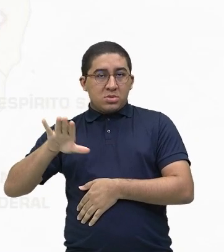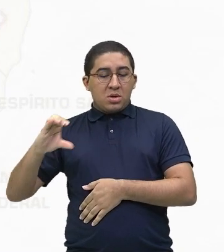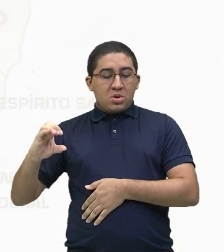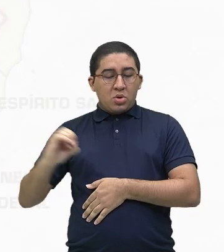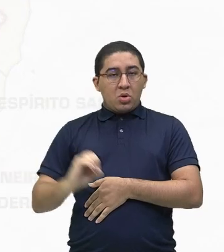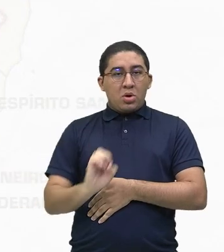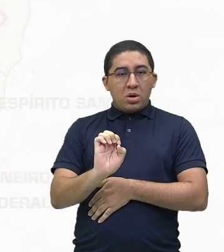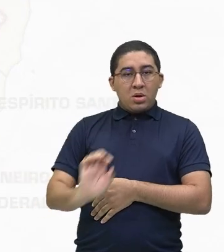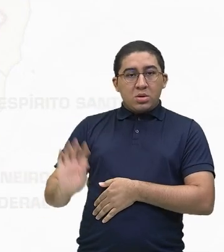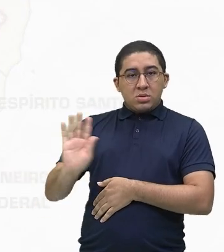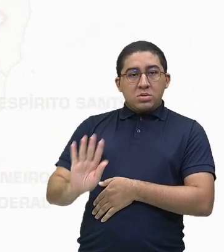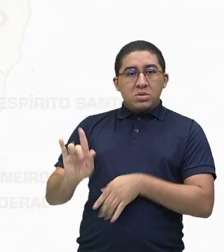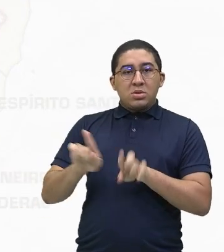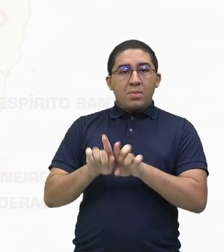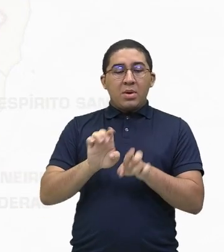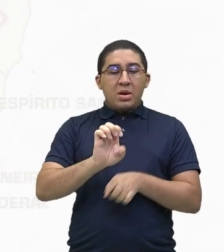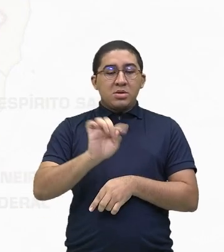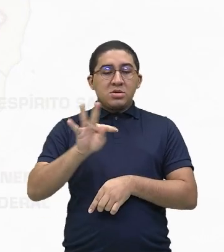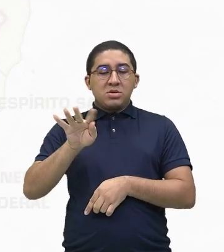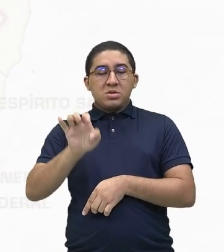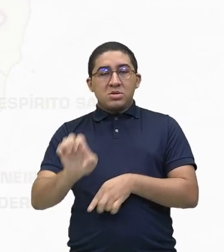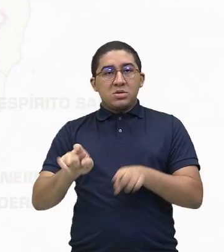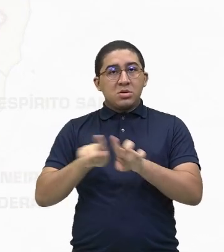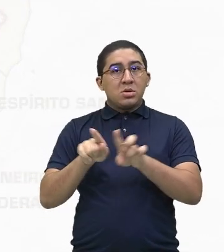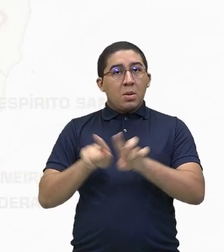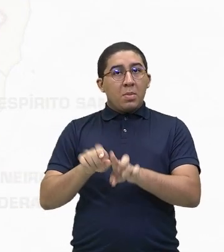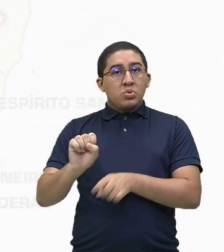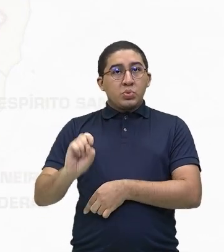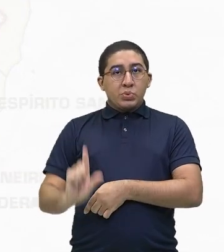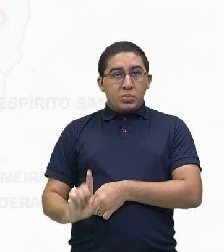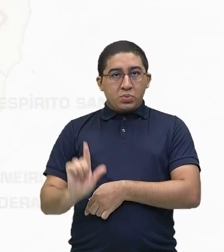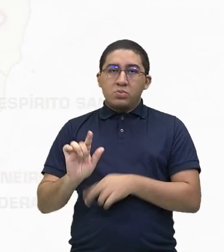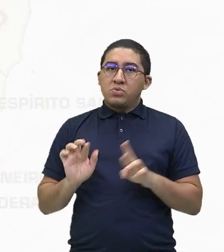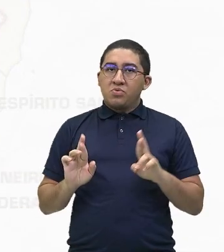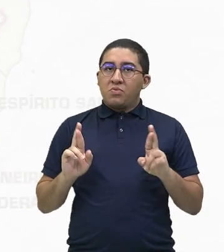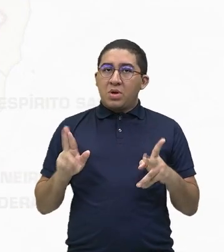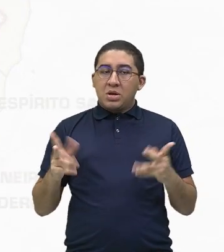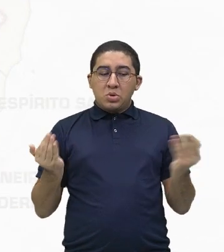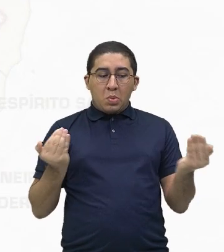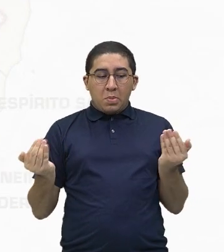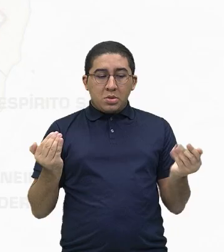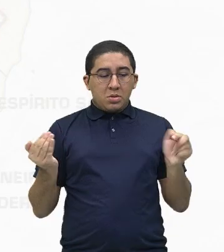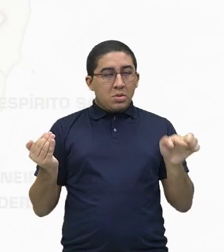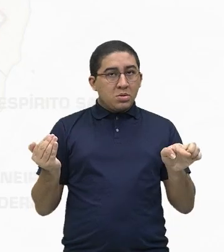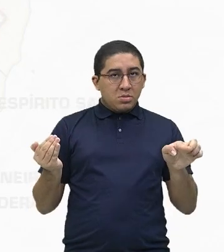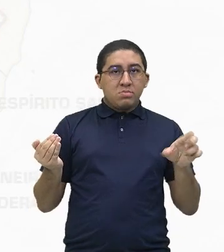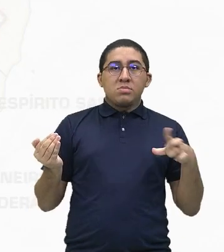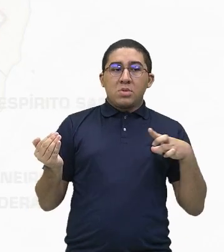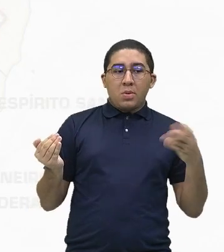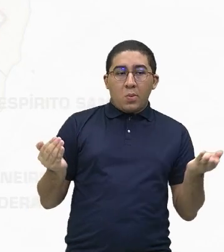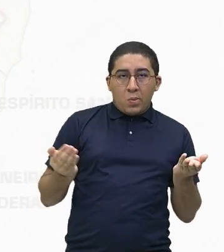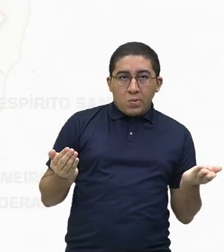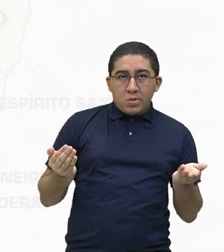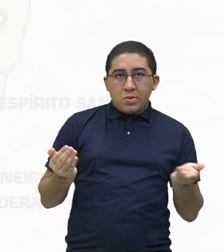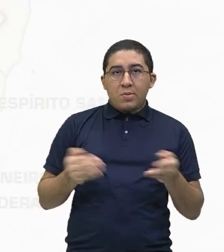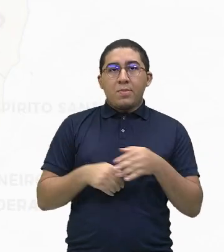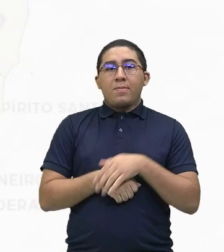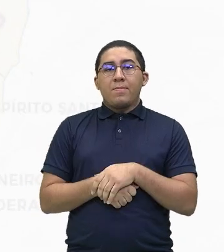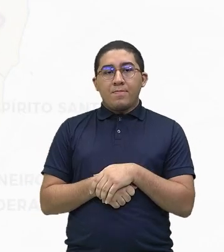a região este e a região sul. Então já é bem diferente da atual configuração que nós temos hoje. Vamos